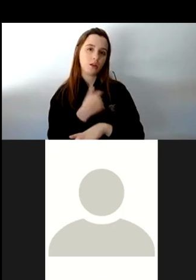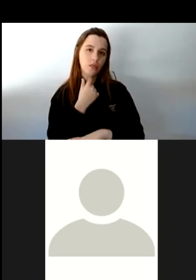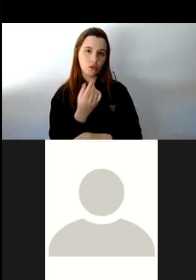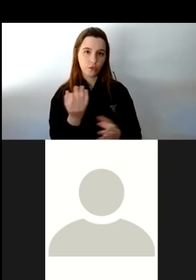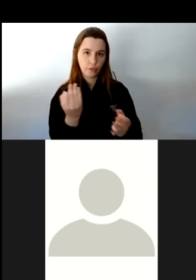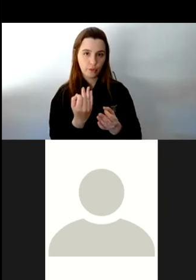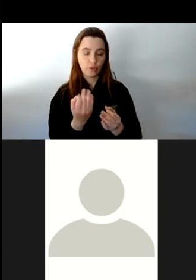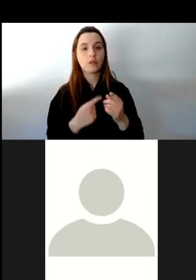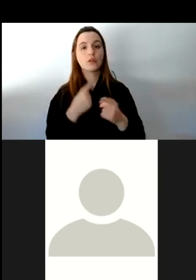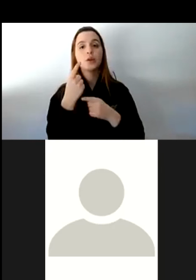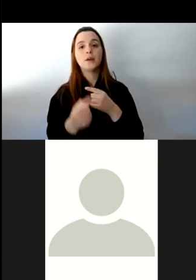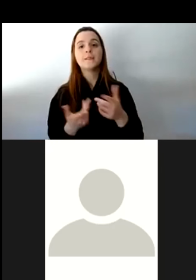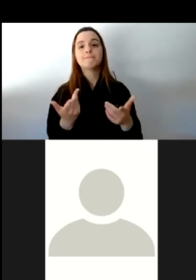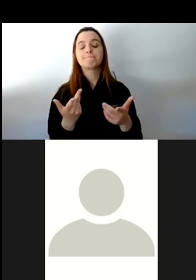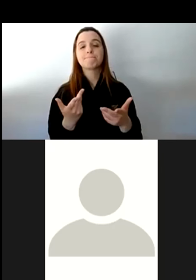Depois, uma tarefa